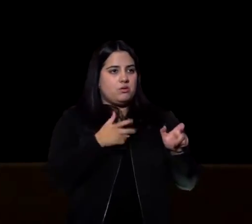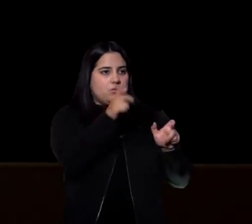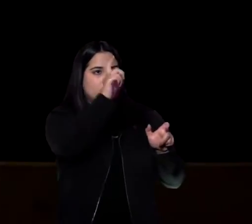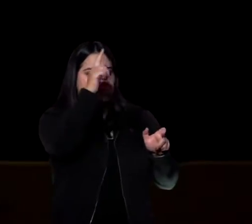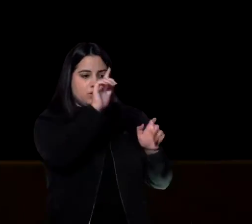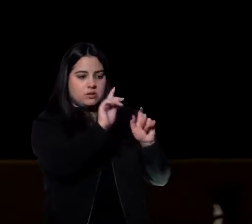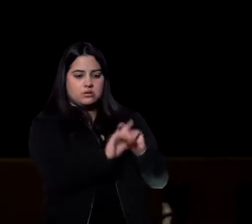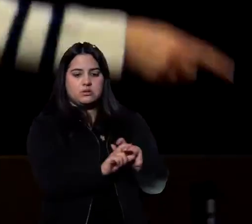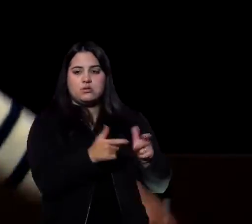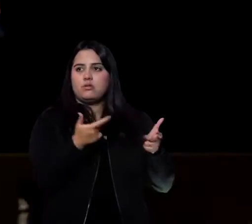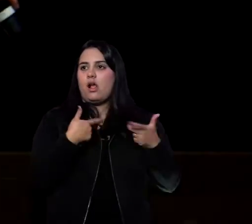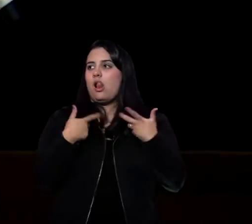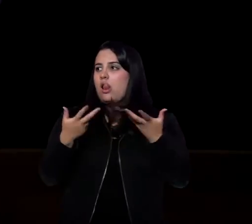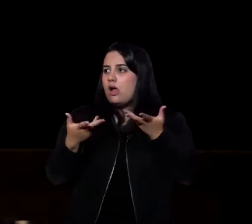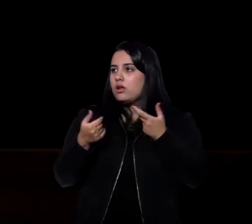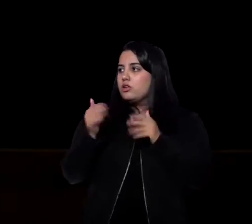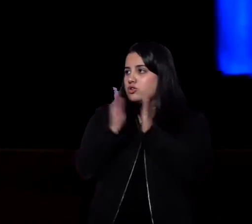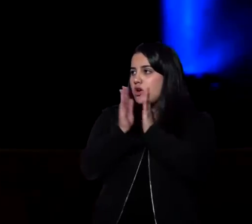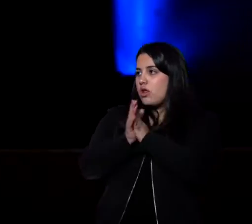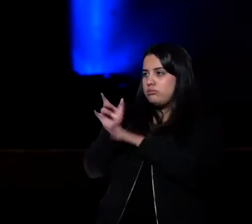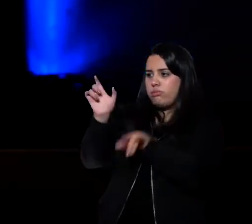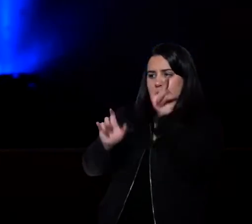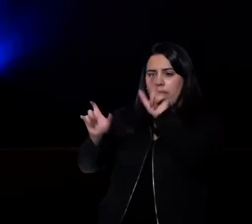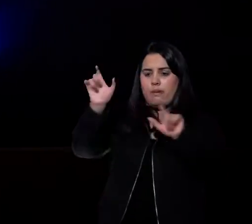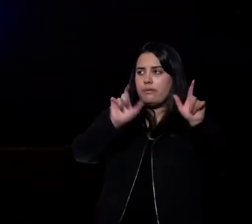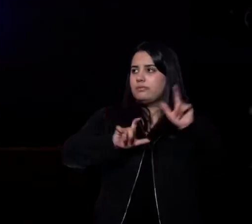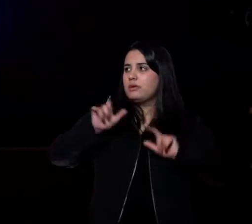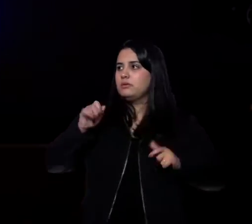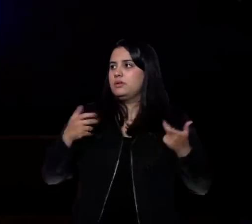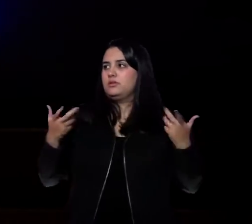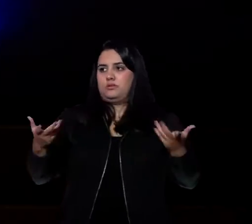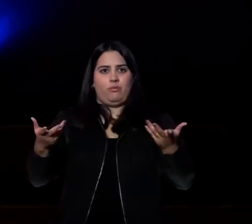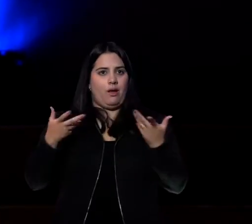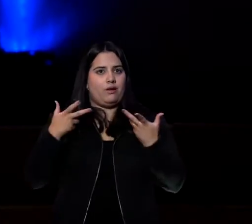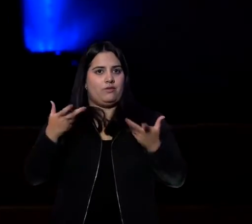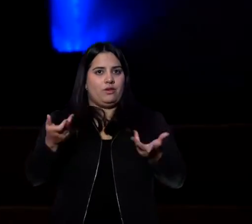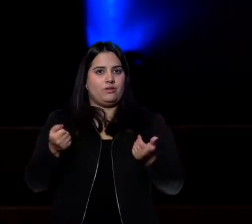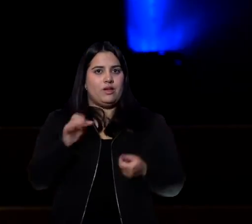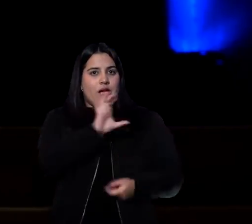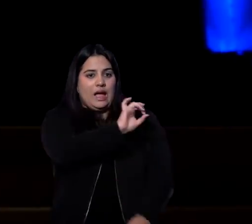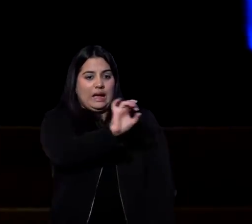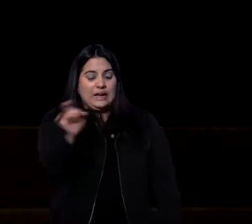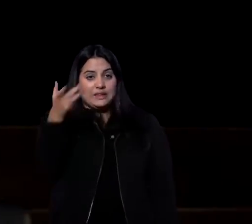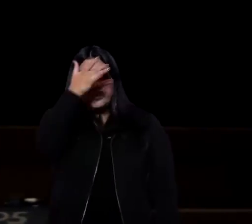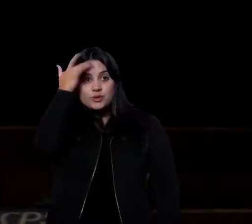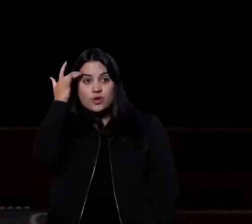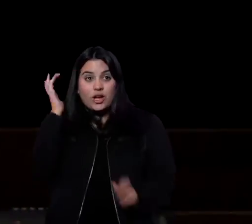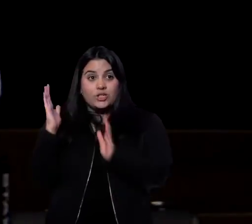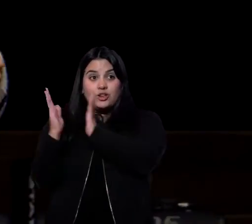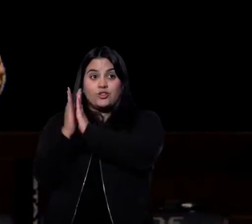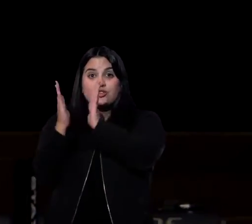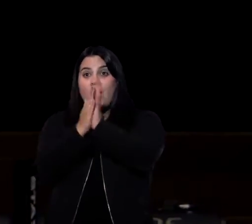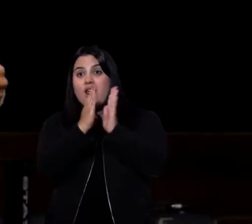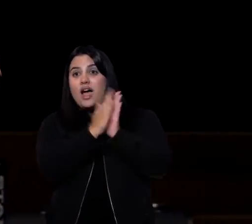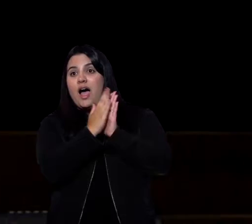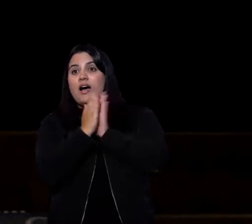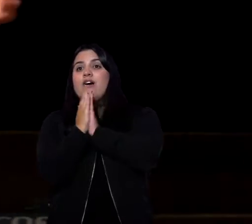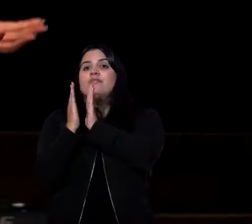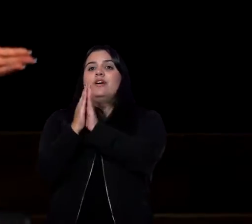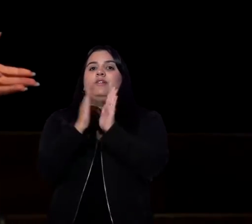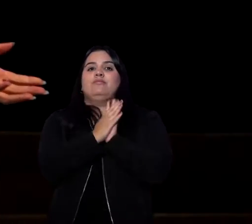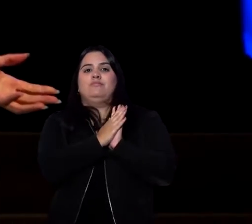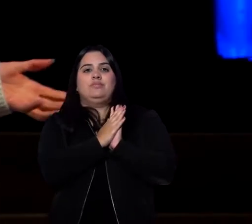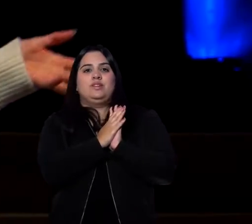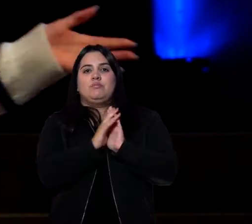foi absurdo. A gente orou por outra pessoa, e foi um negócio, tipo, mais louco ainda. Cada pessoa que a gente ia orar, tipo, a gente não tinha